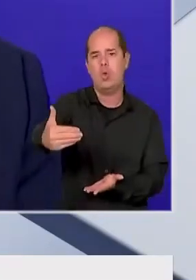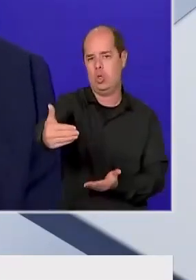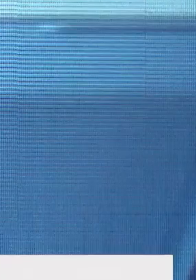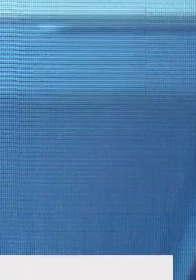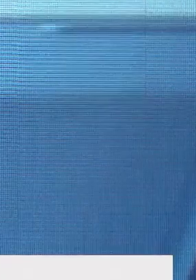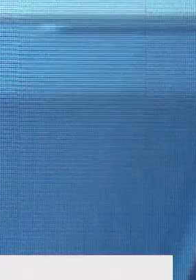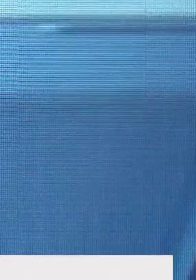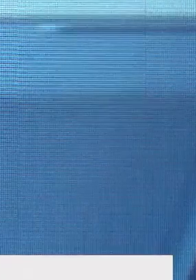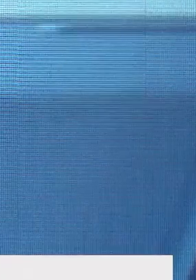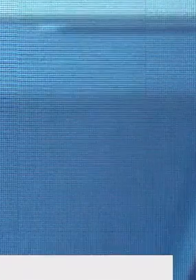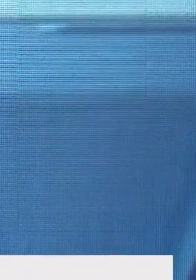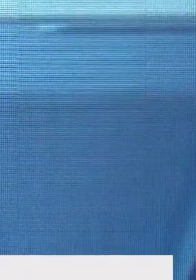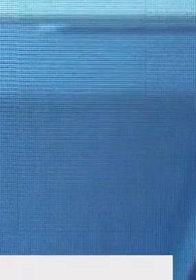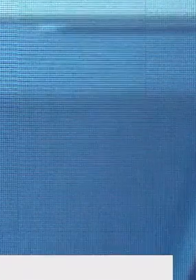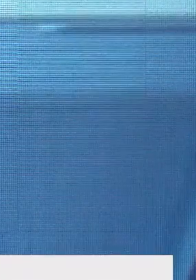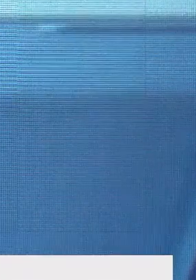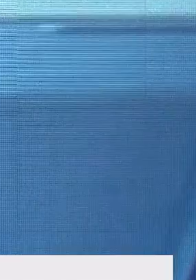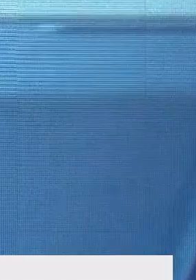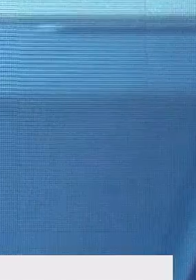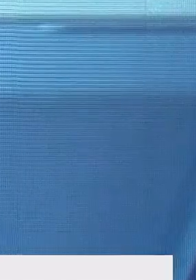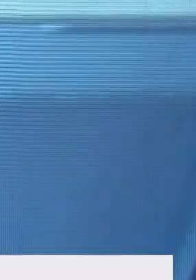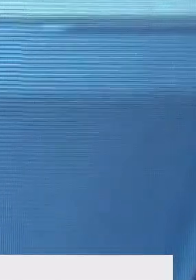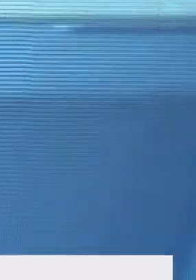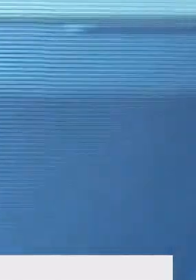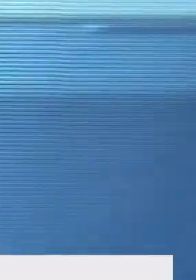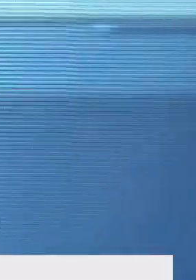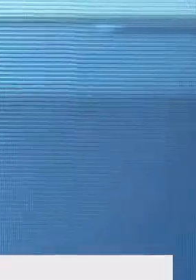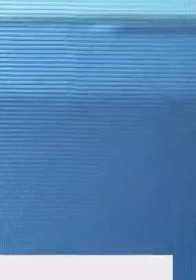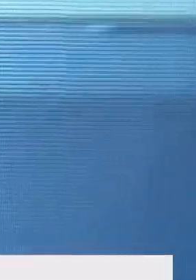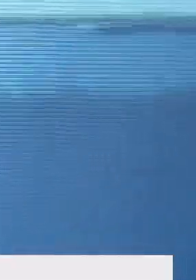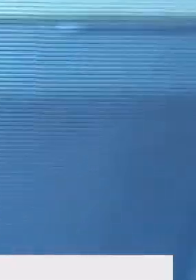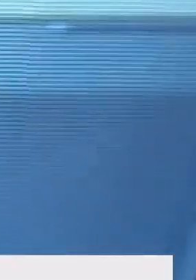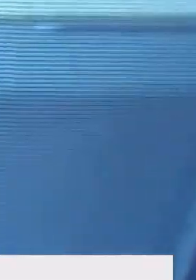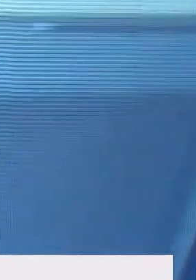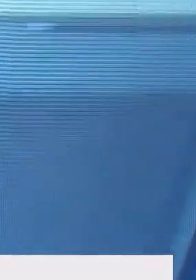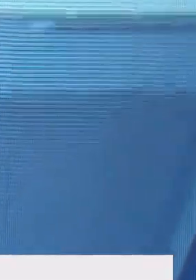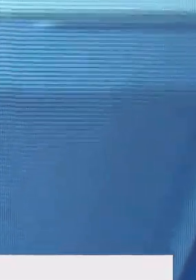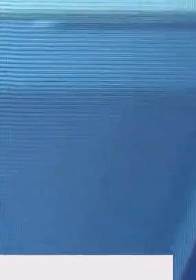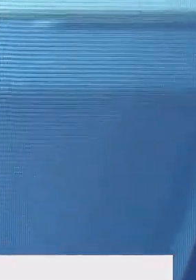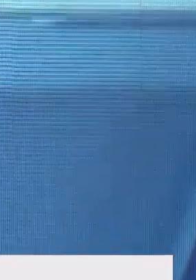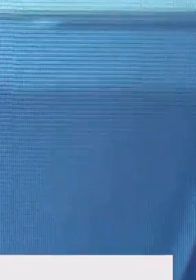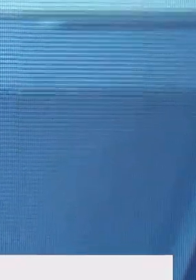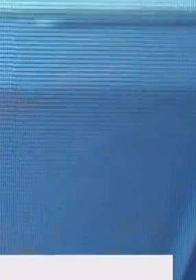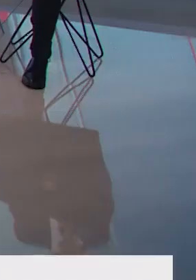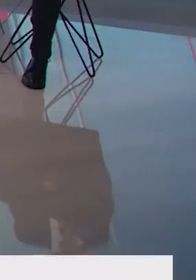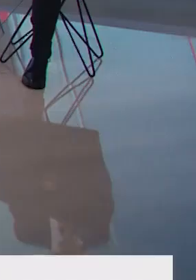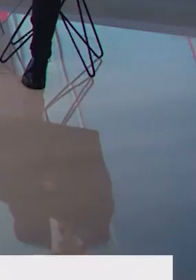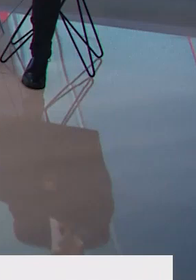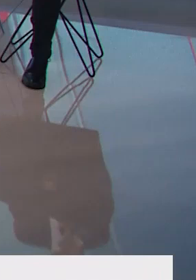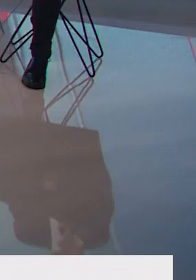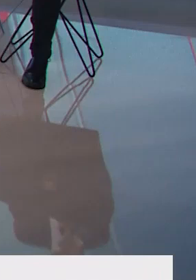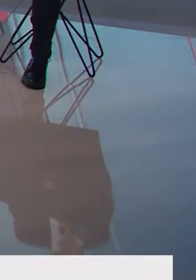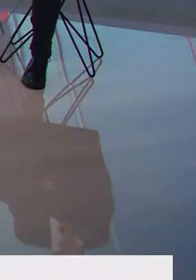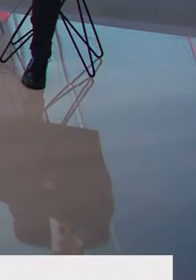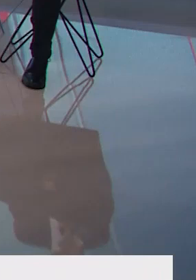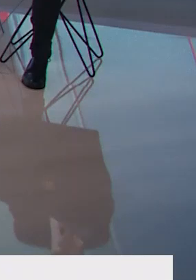há outros exemplos no país como Bahia e outros estados que também estão vivendo problemas de Segurança Pública mas o Rio de Janeiro foi o que